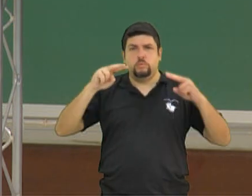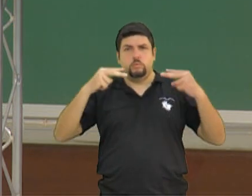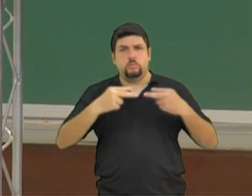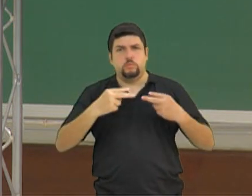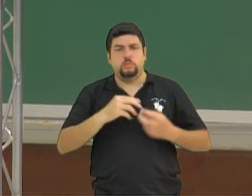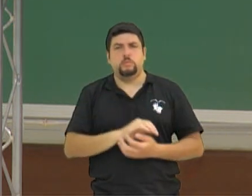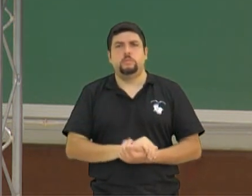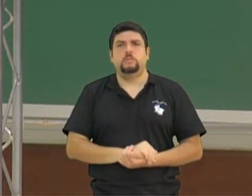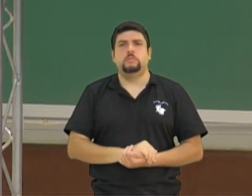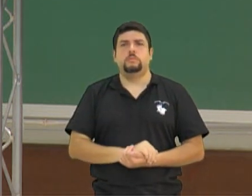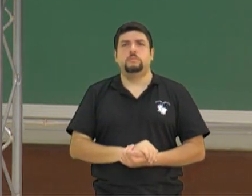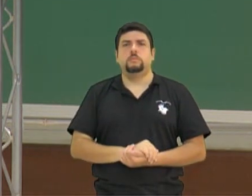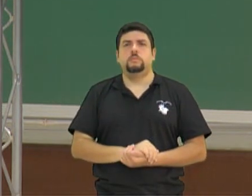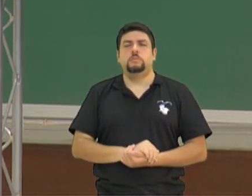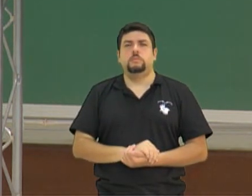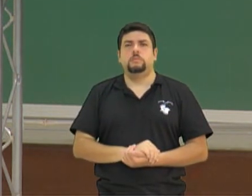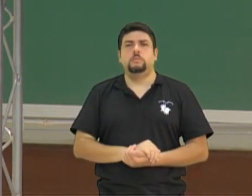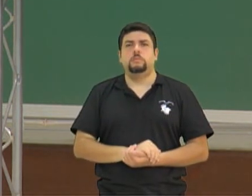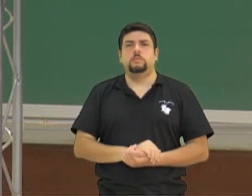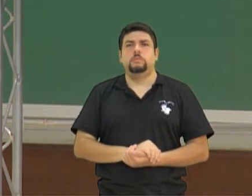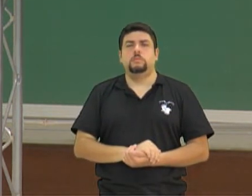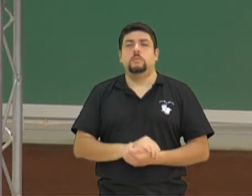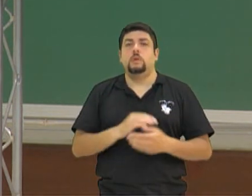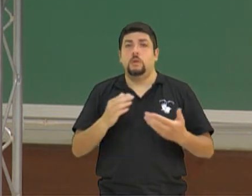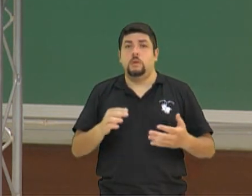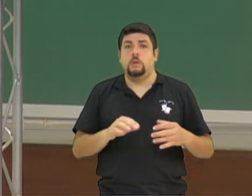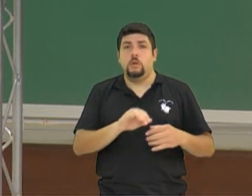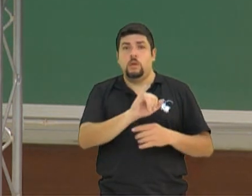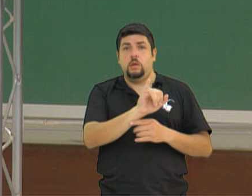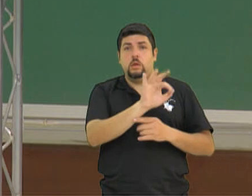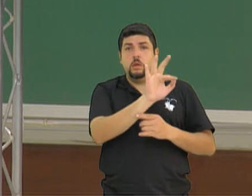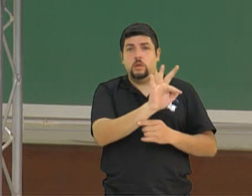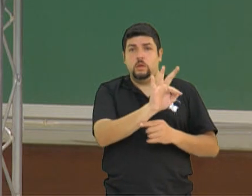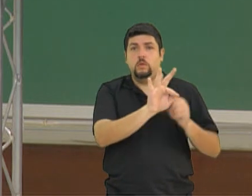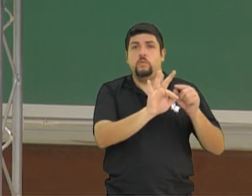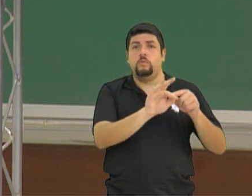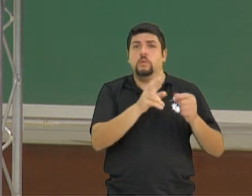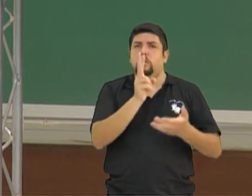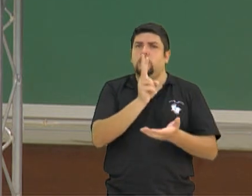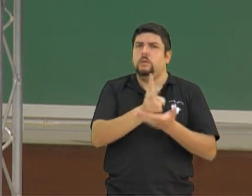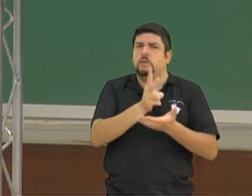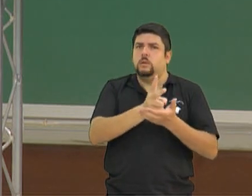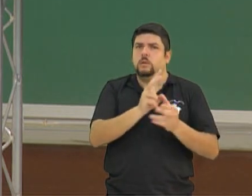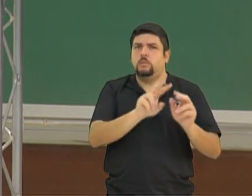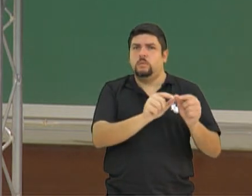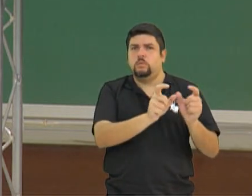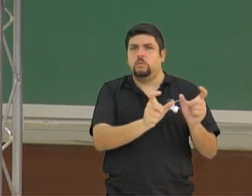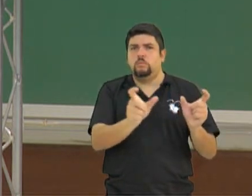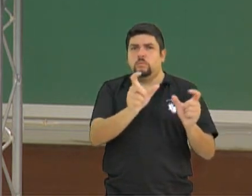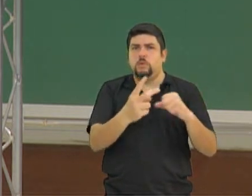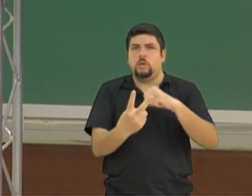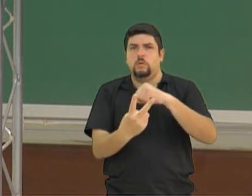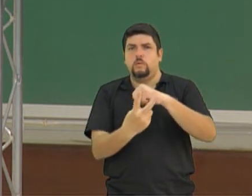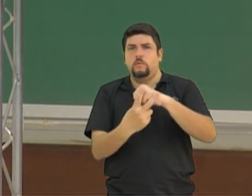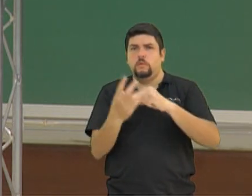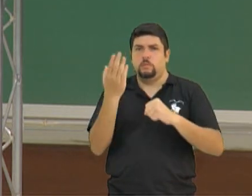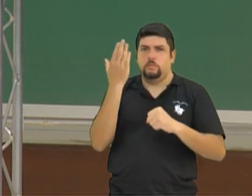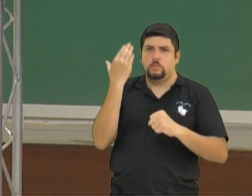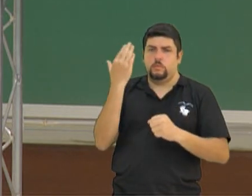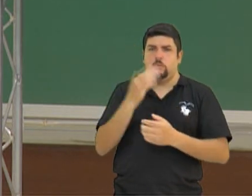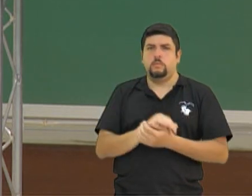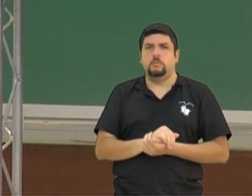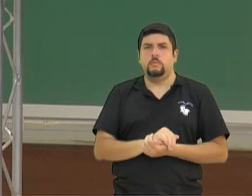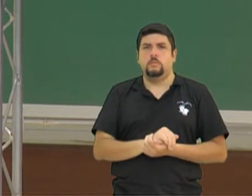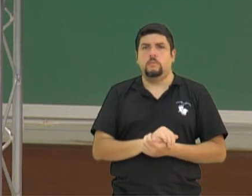na segunda condicional, a frase com if ela vem sempre no passado, isso não vai mudar. A outra frase pode ser com